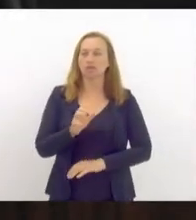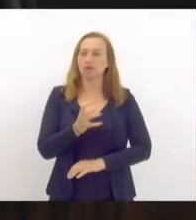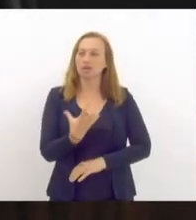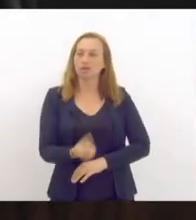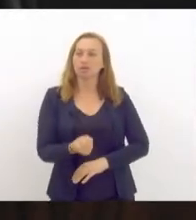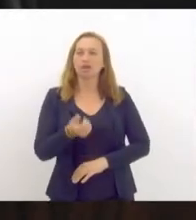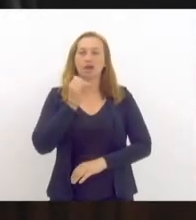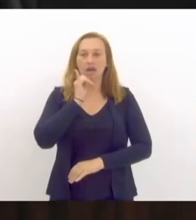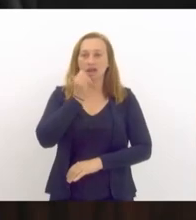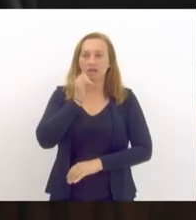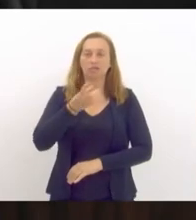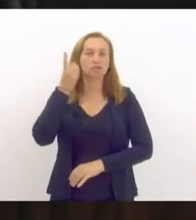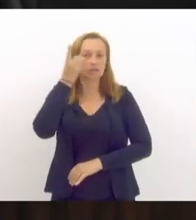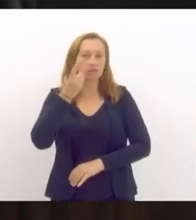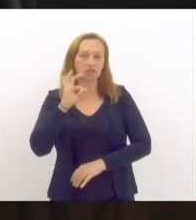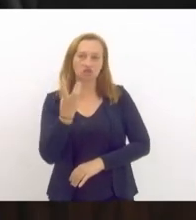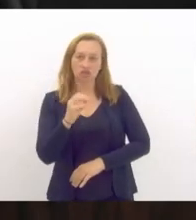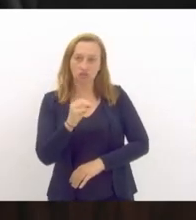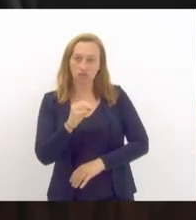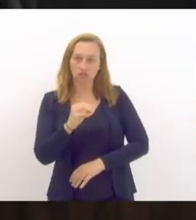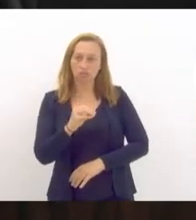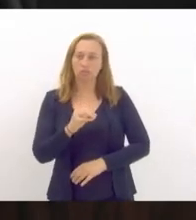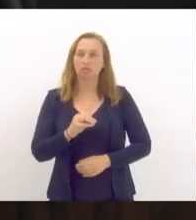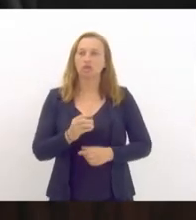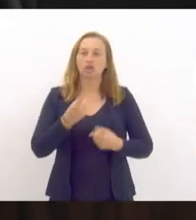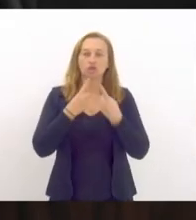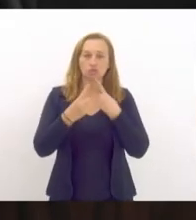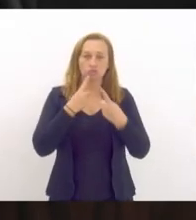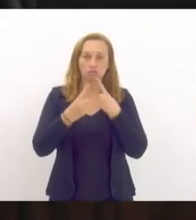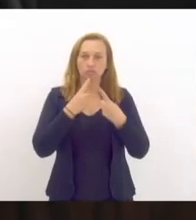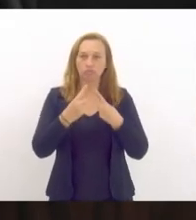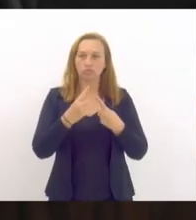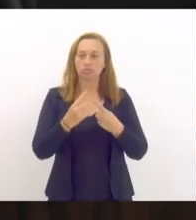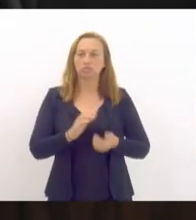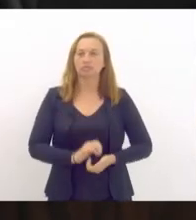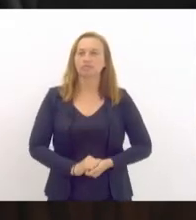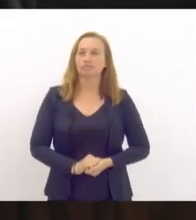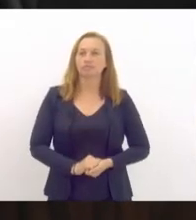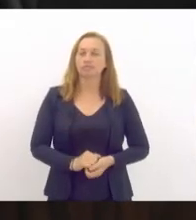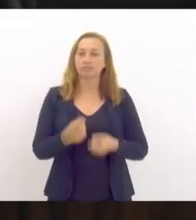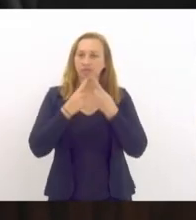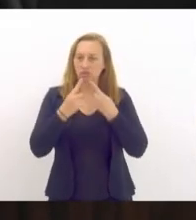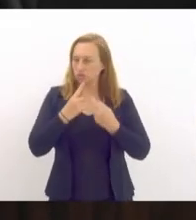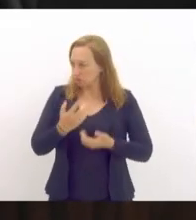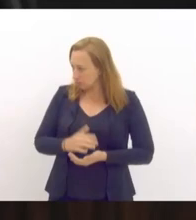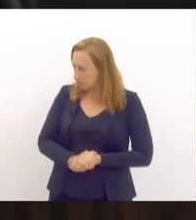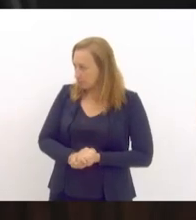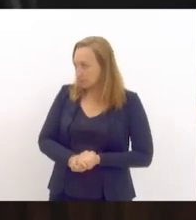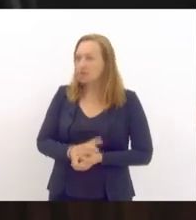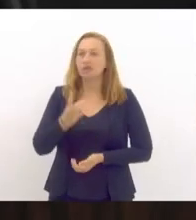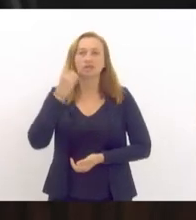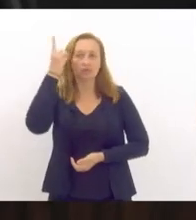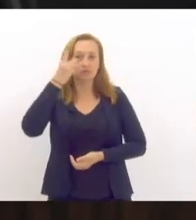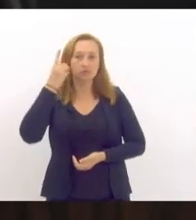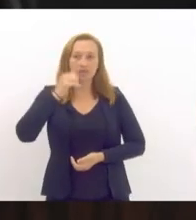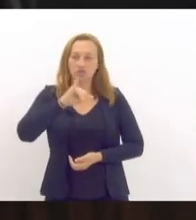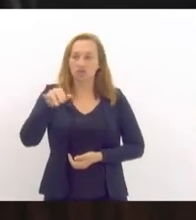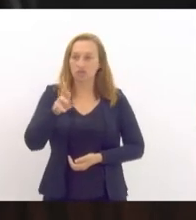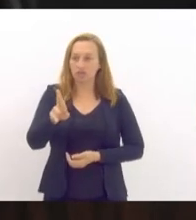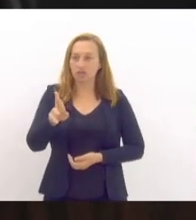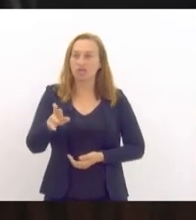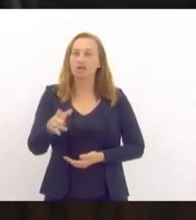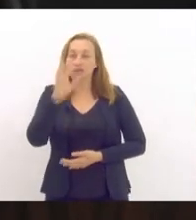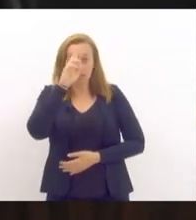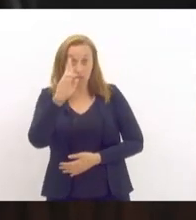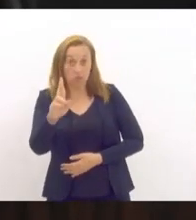Deputado Tiago Pampulha em discussão para discutir Deputado Jari senhor presidente